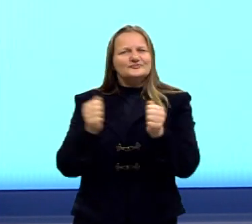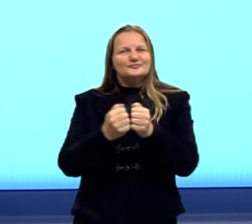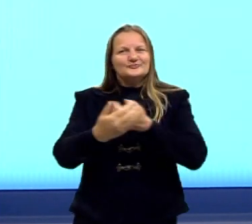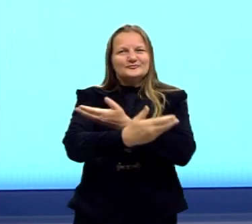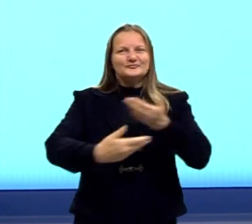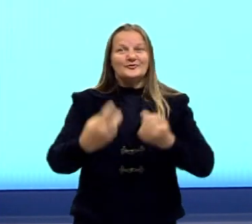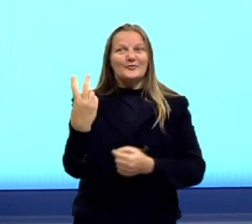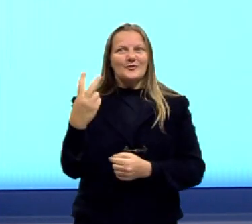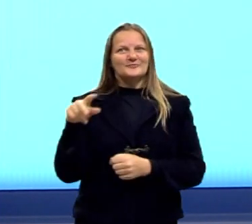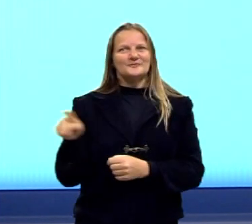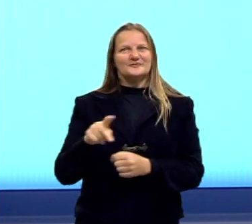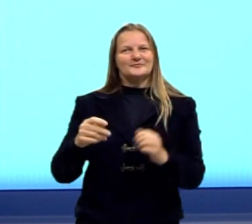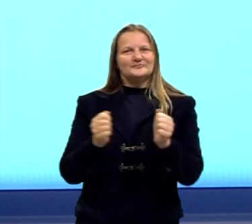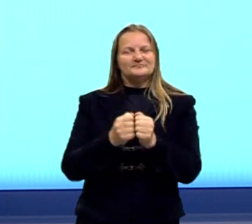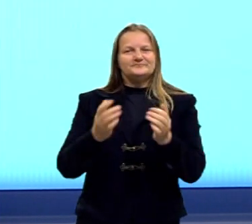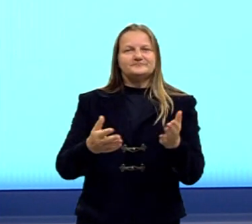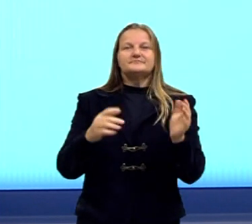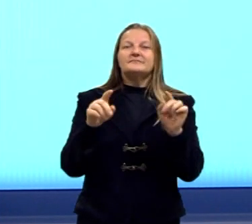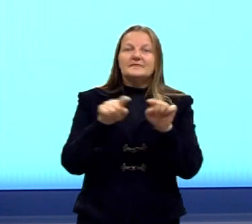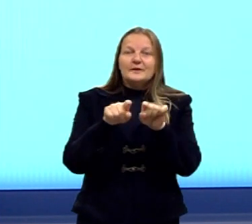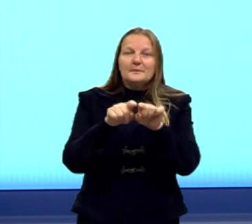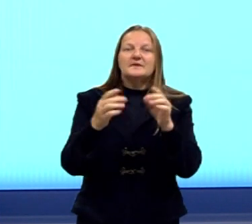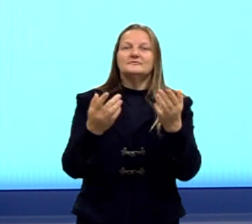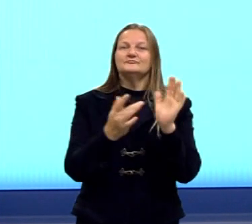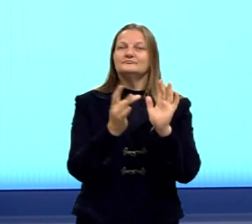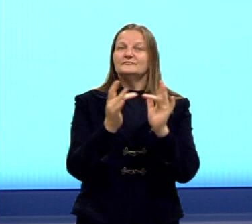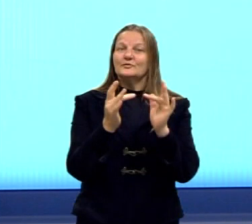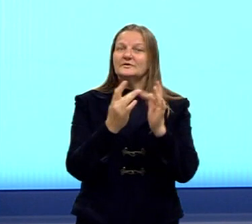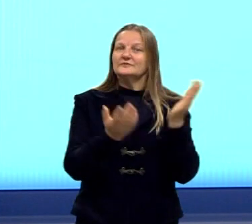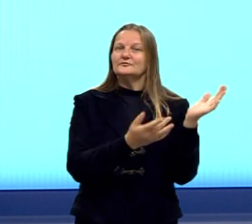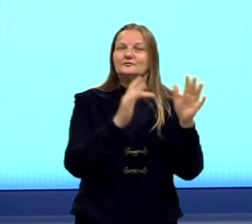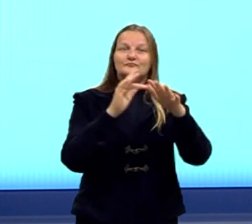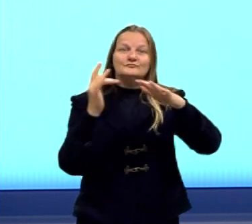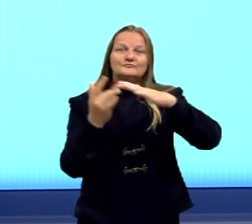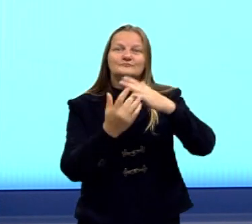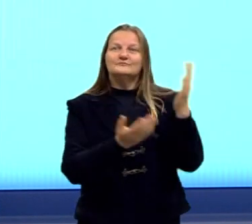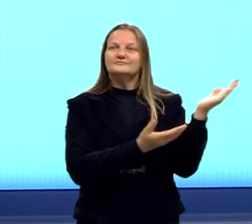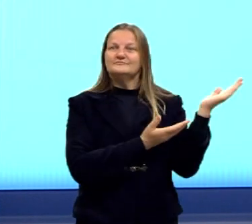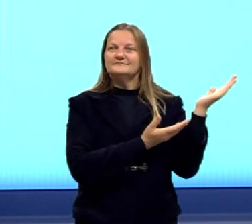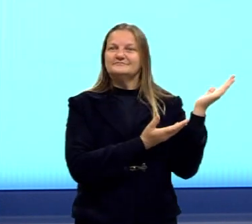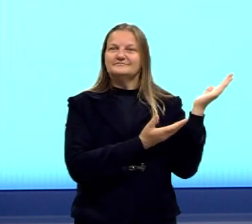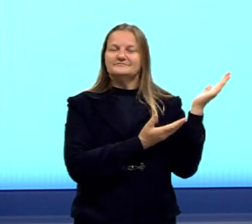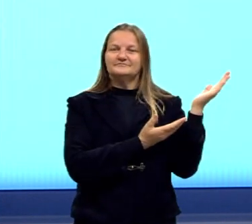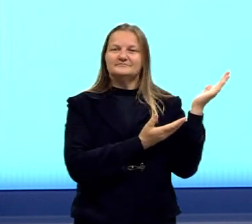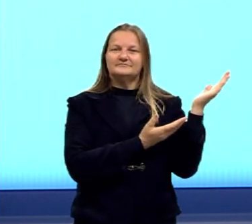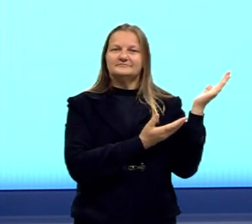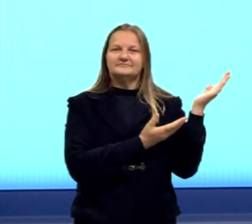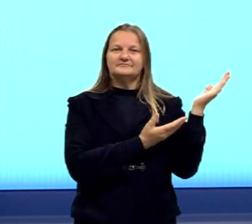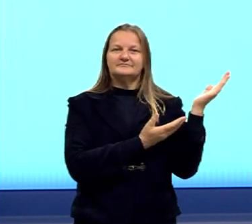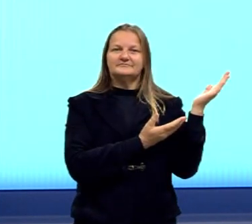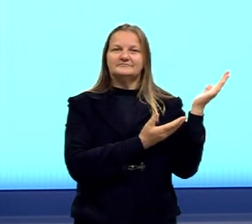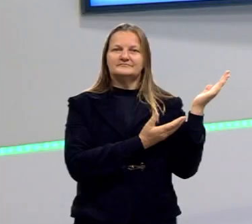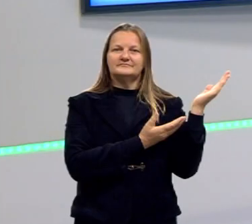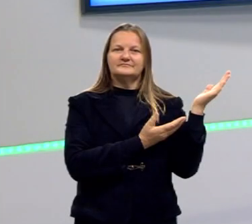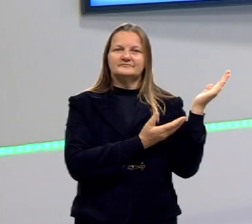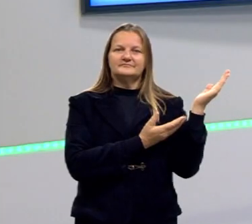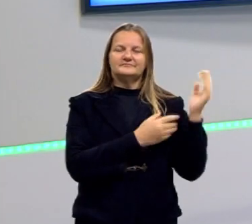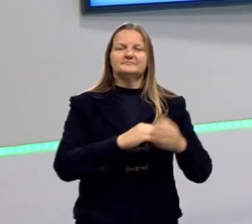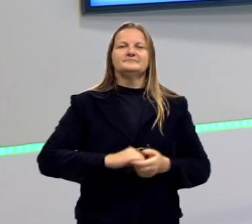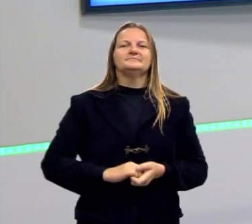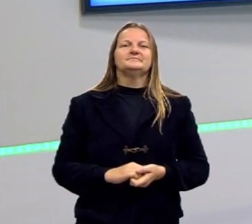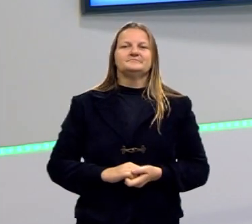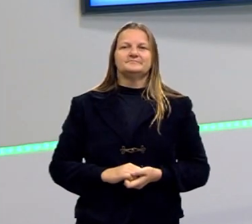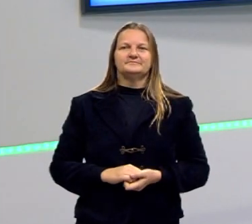eu deixo aqui então para vocês também as nossas redes sociais se vocês quiserem entrar em contato com a gente